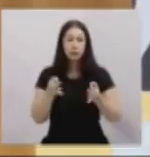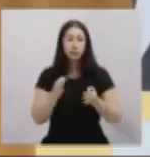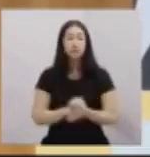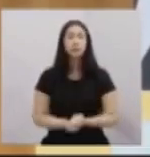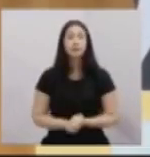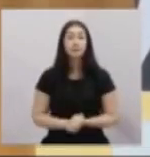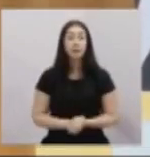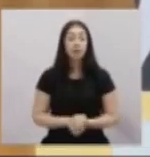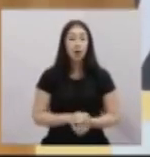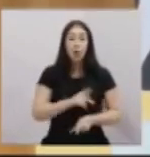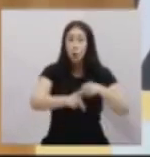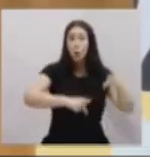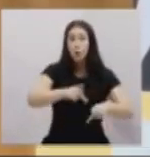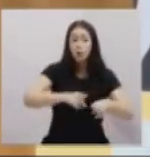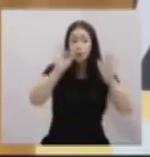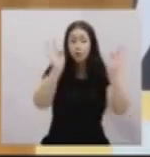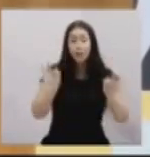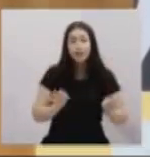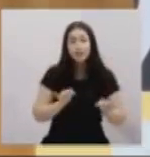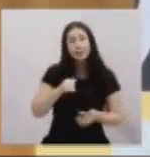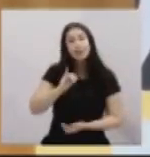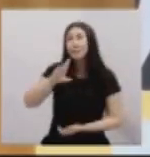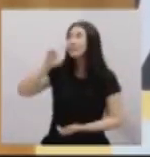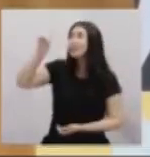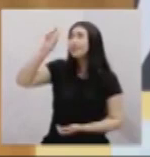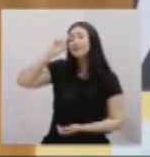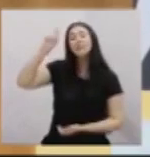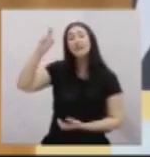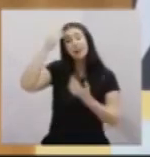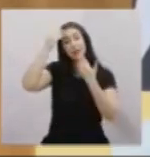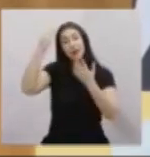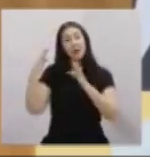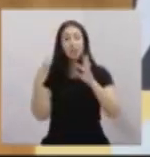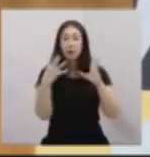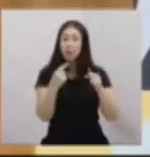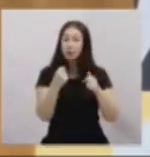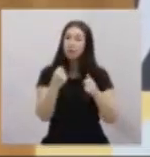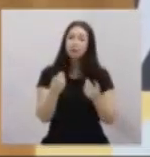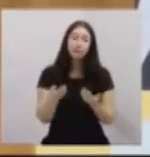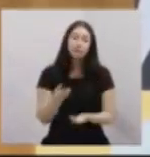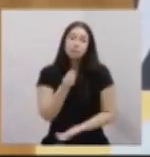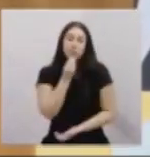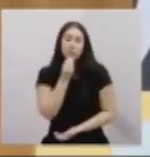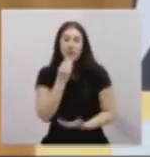Feliz a nação cujo Deus é o Senhor. Muito obrigado a todos, obrigado por nos dar a honra de estar aqui nesta manhã.